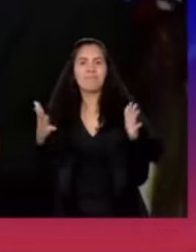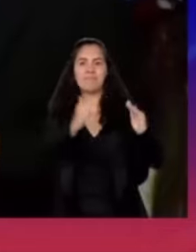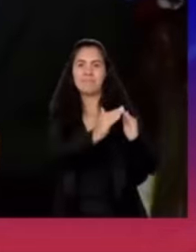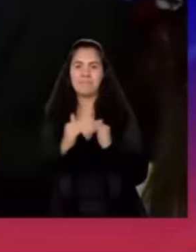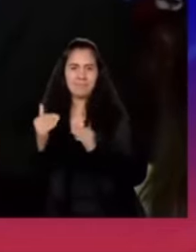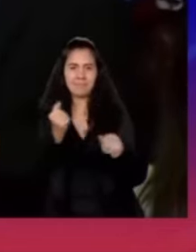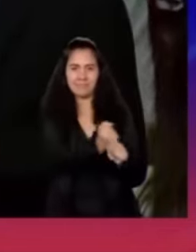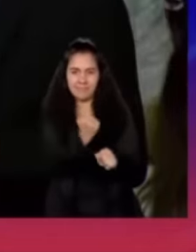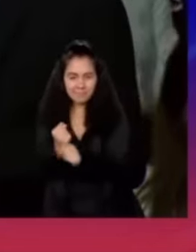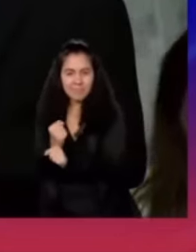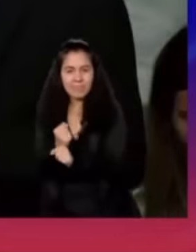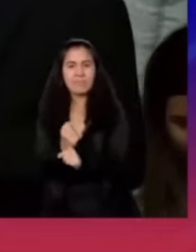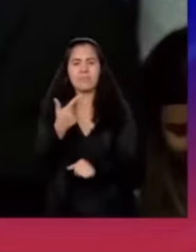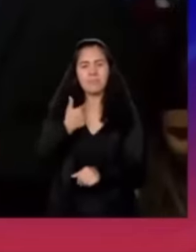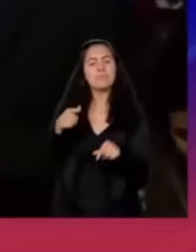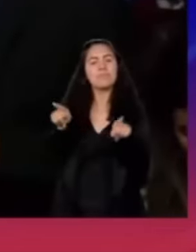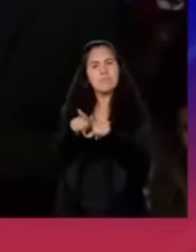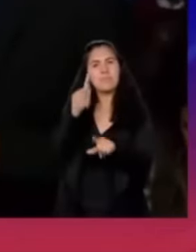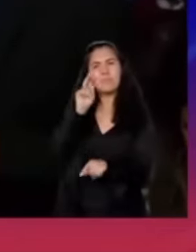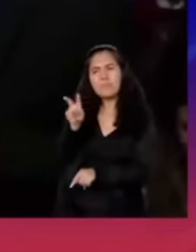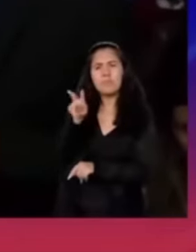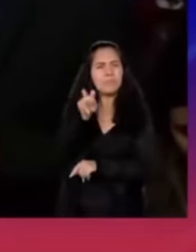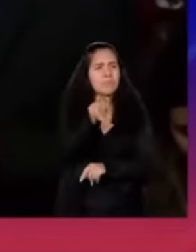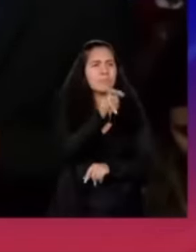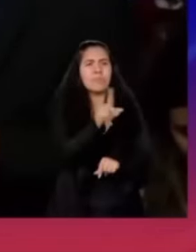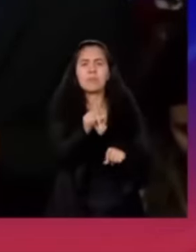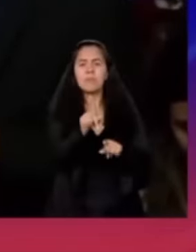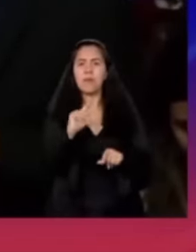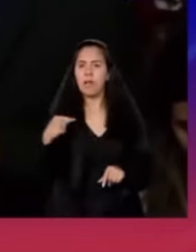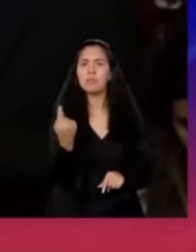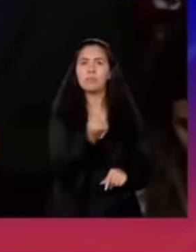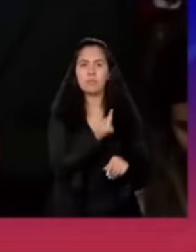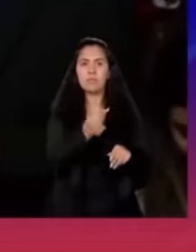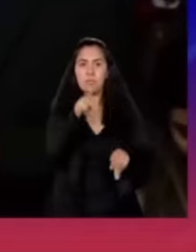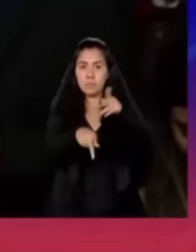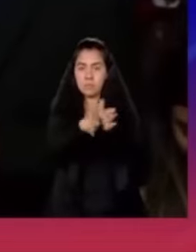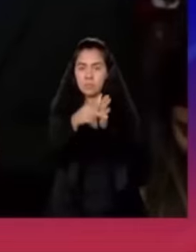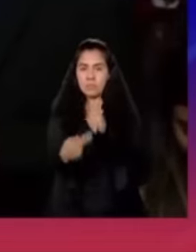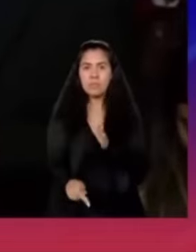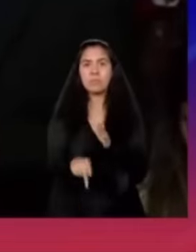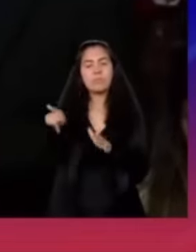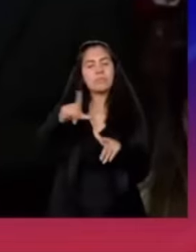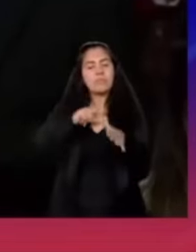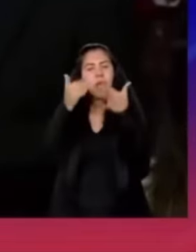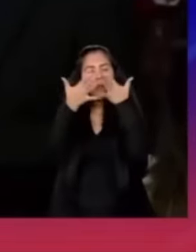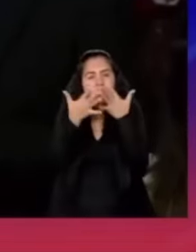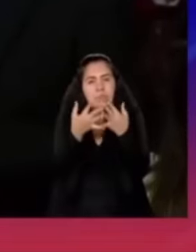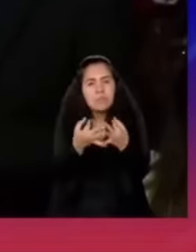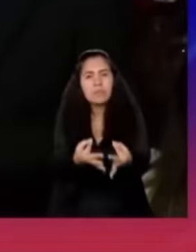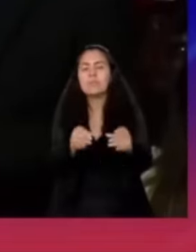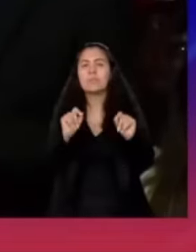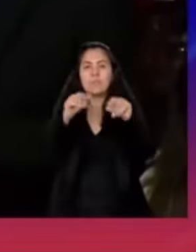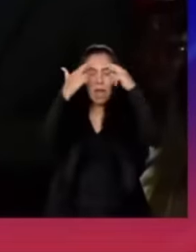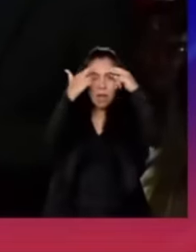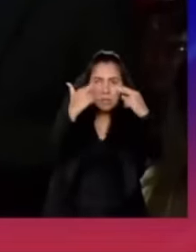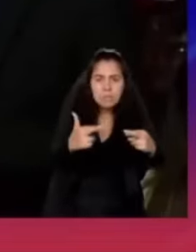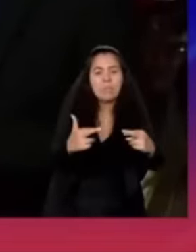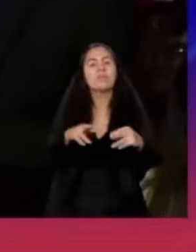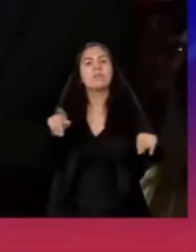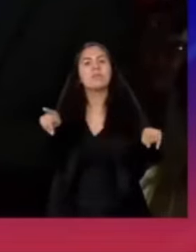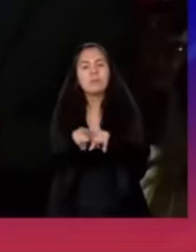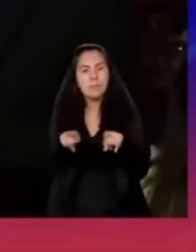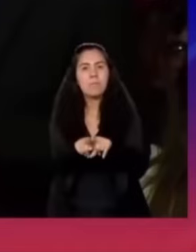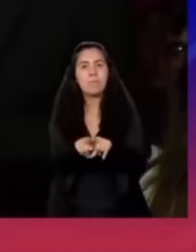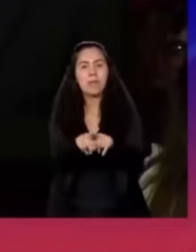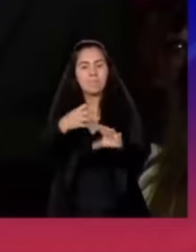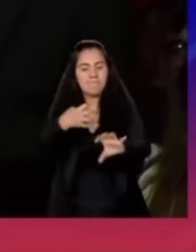habitacionais. Eu sempre vi, e todos nós brasileiros vemos, como que o senhor trata essa política com respeito e com